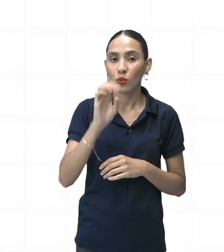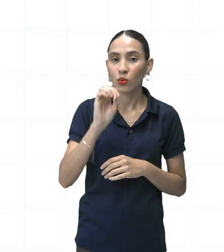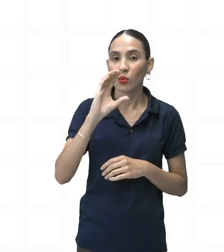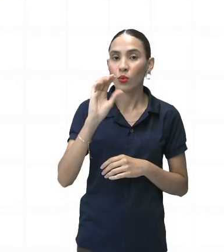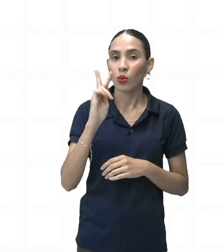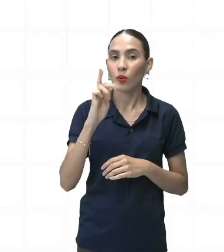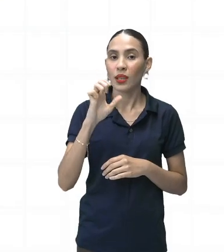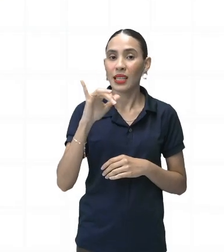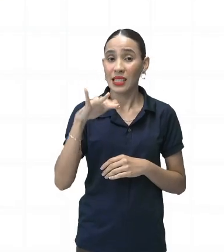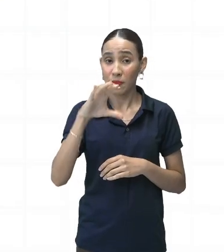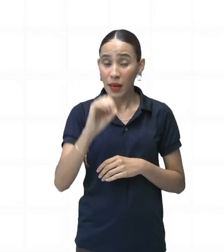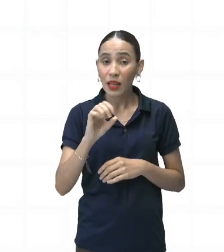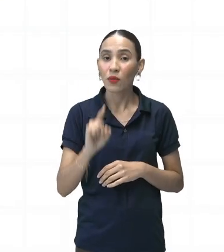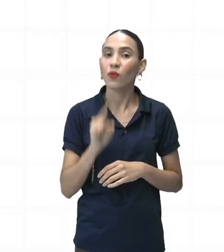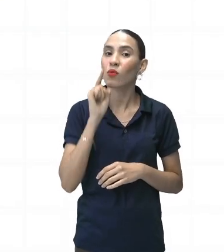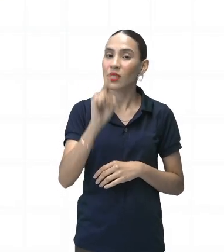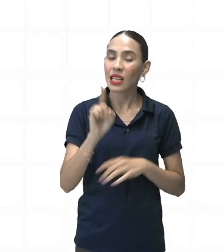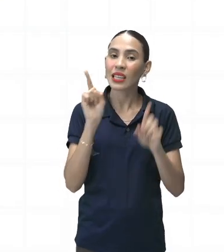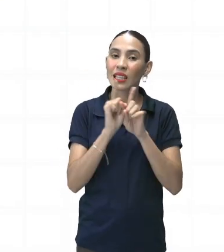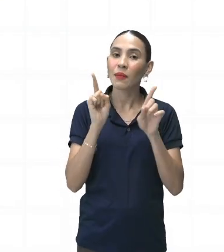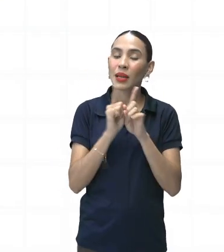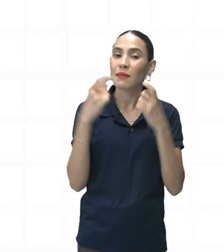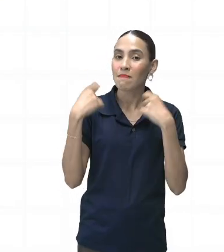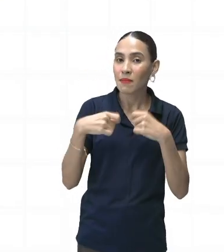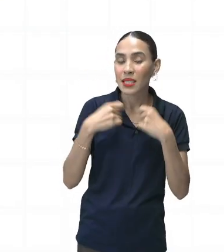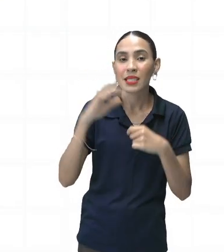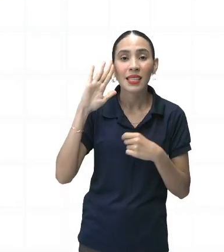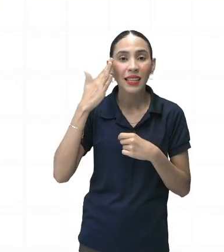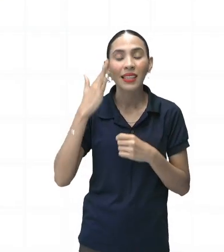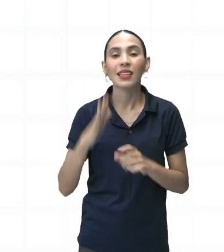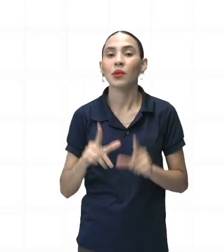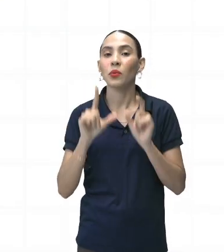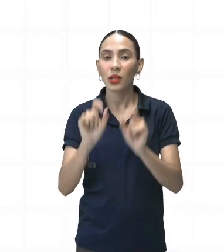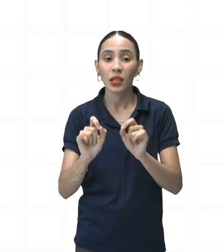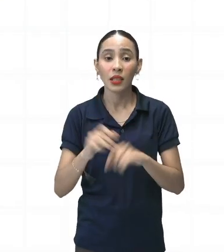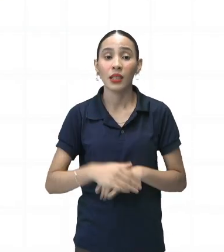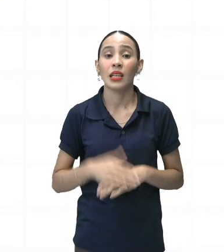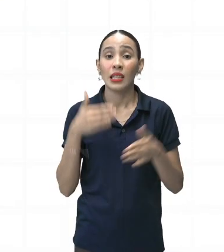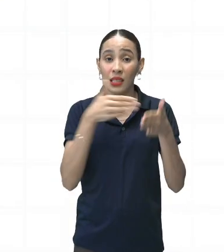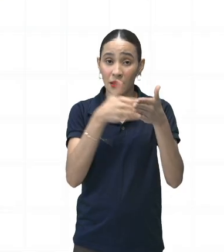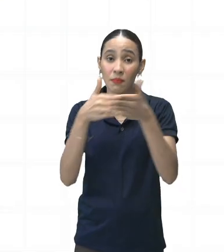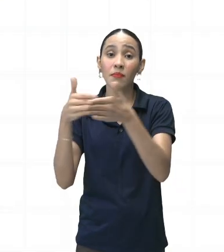autoconhece, você também tem que entender também